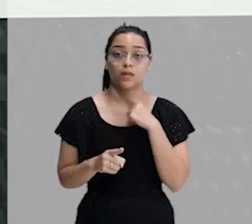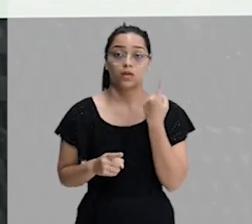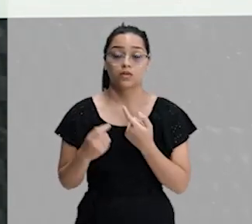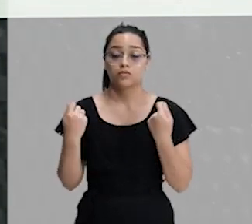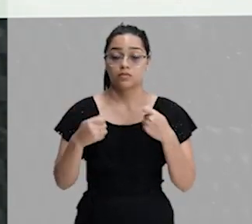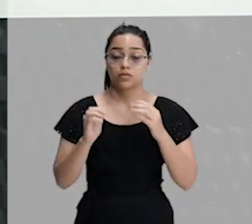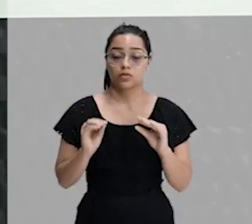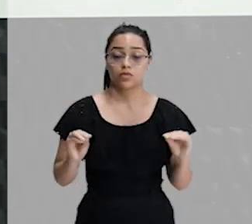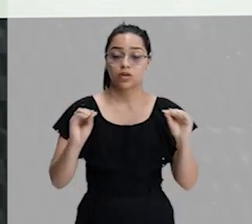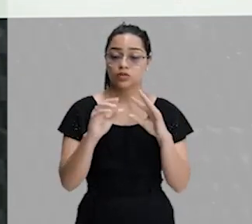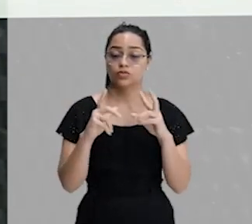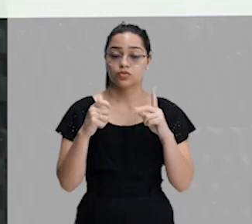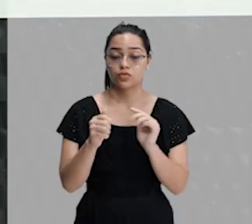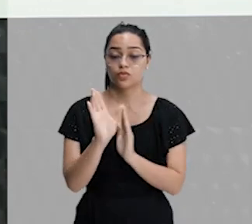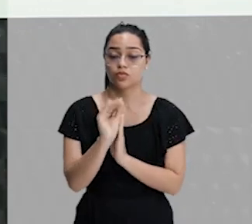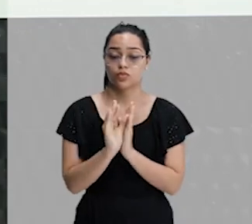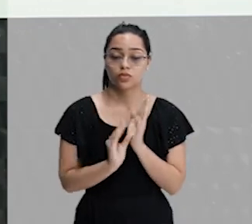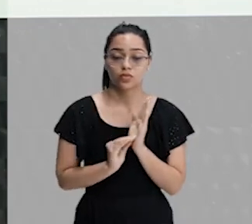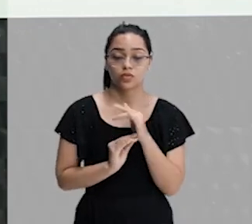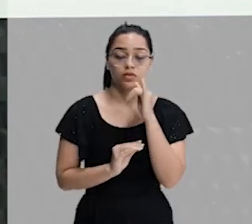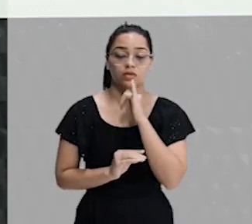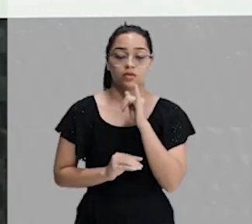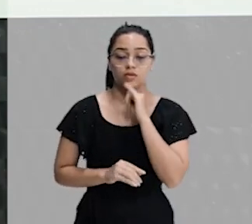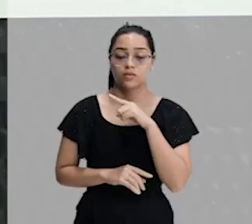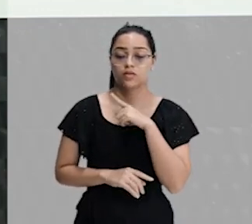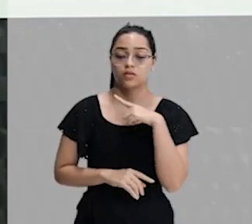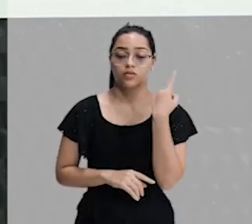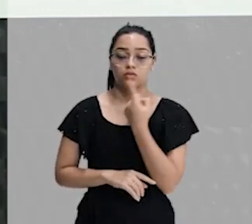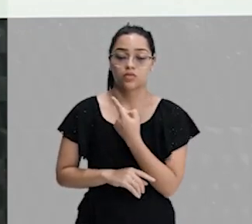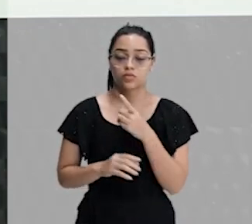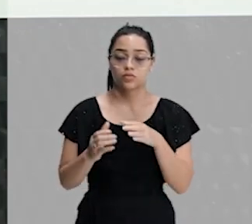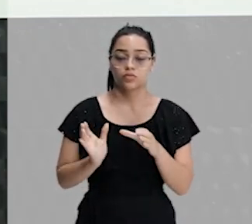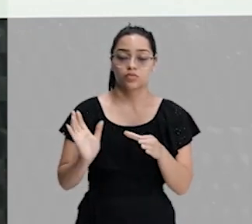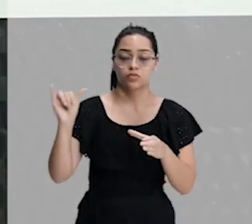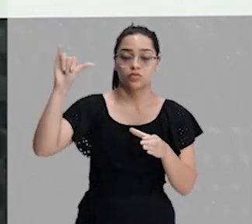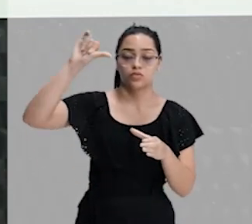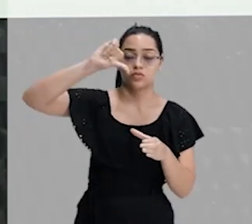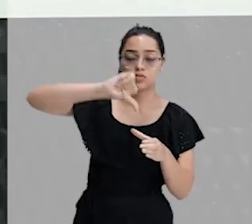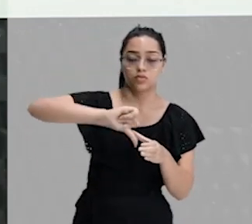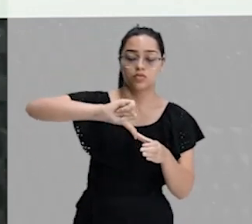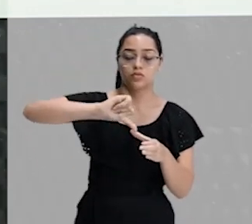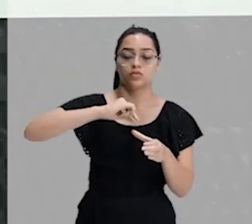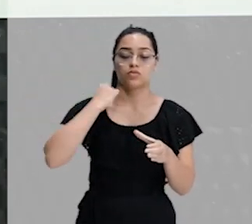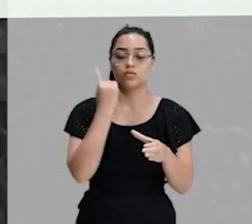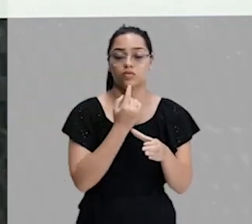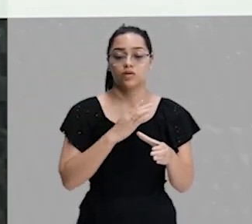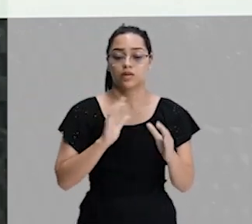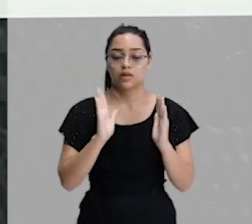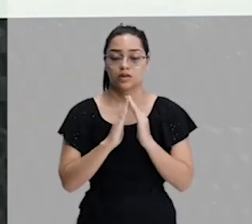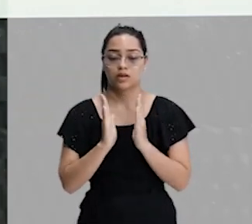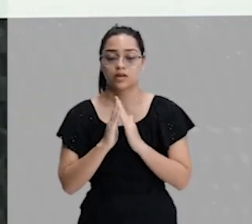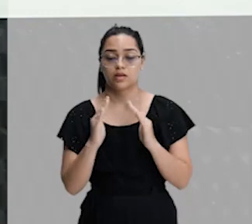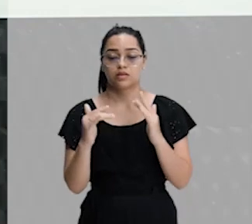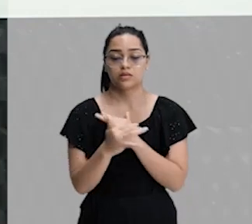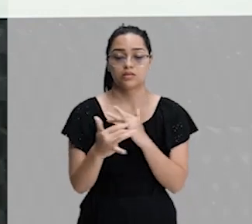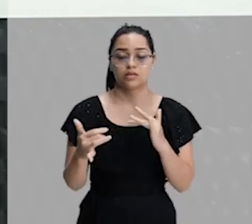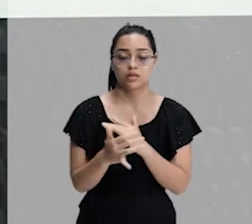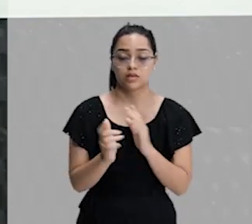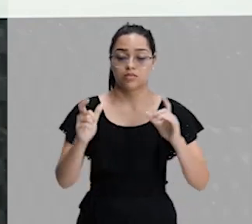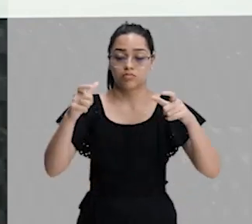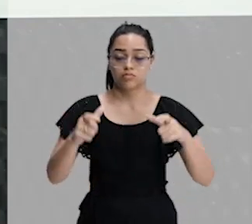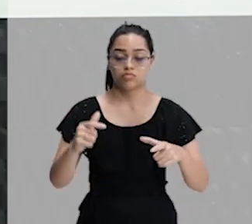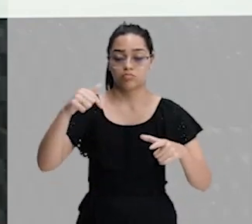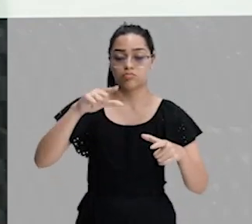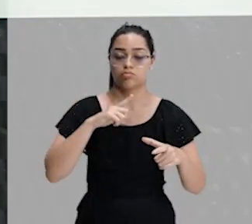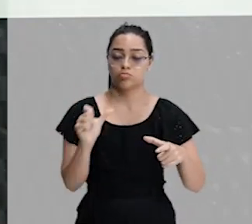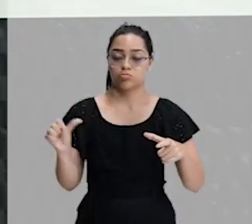precisa colocar conteúdo, né? Por exemplo, lá nos nossos reservatórios de água da nossa casa, da nossa cidade, geralmente